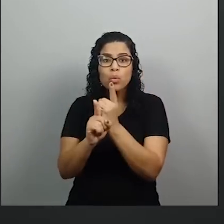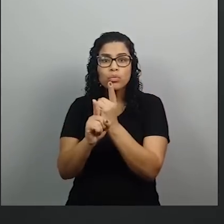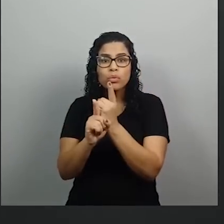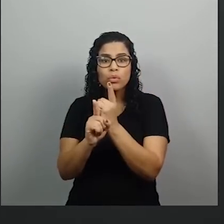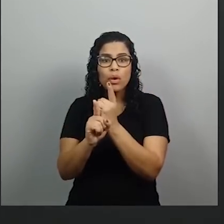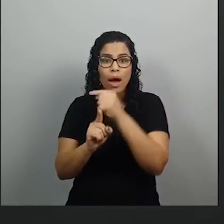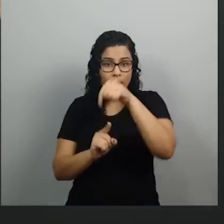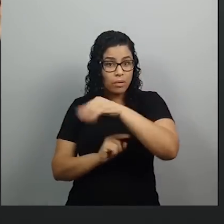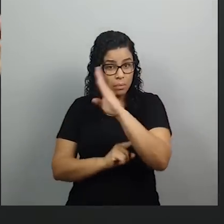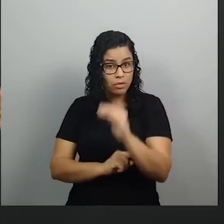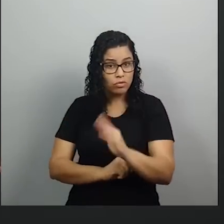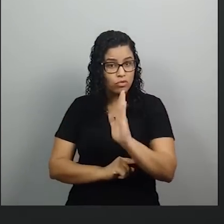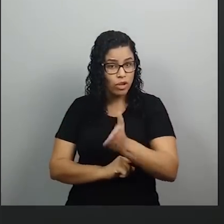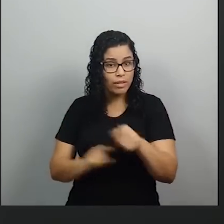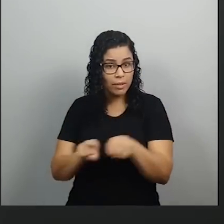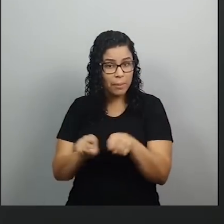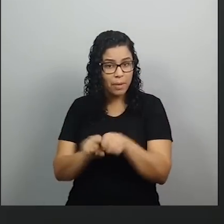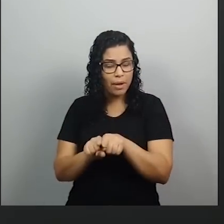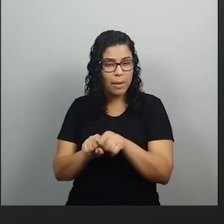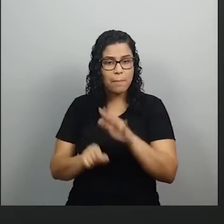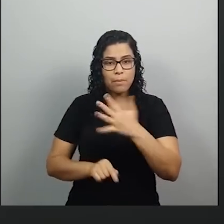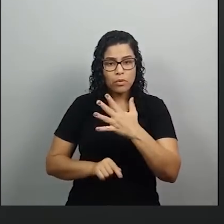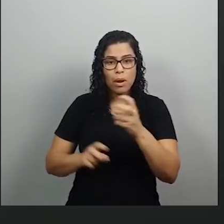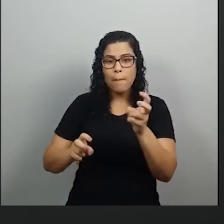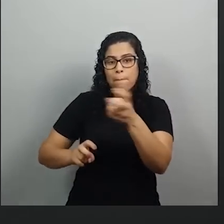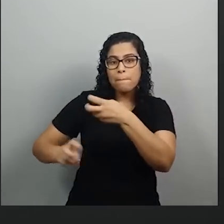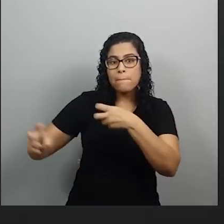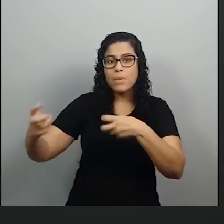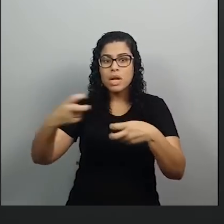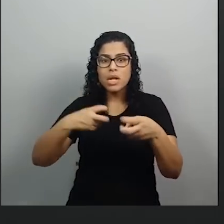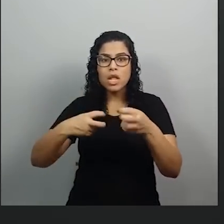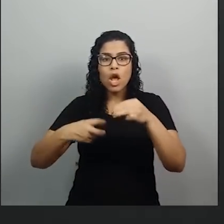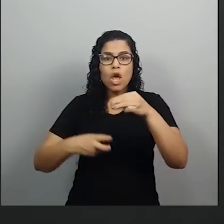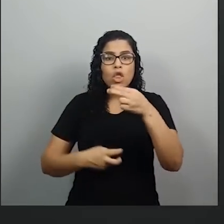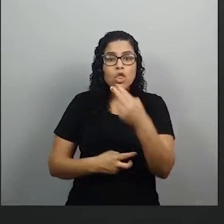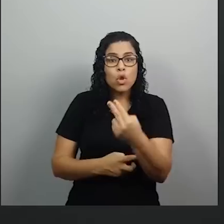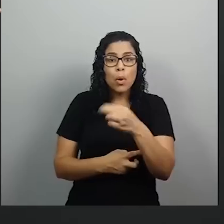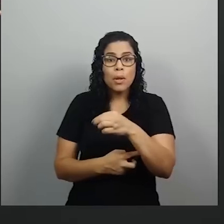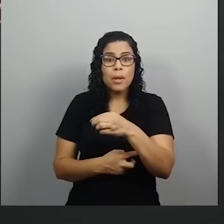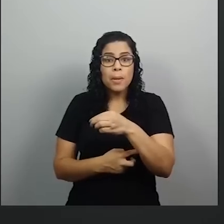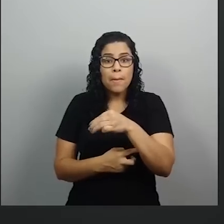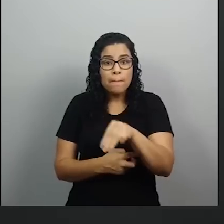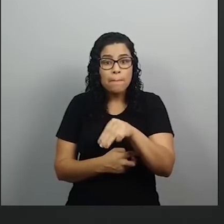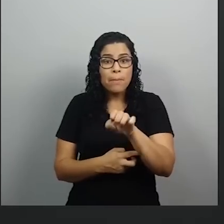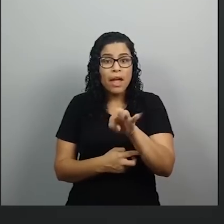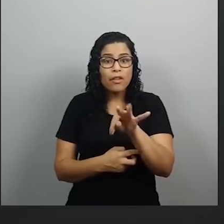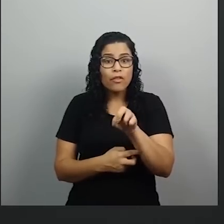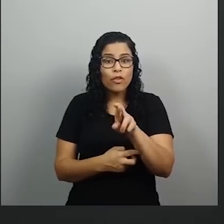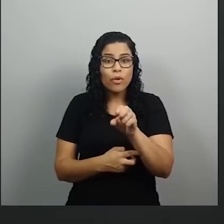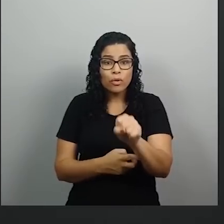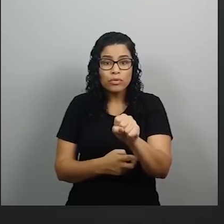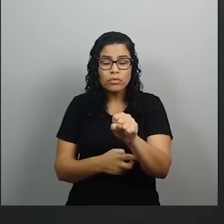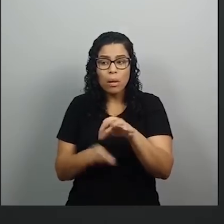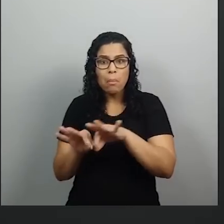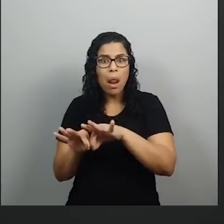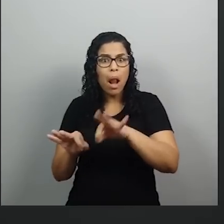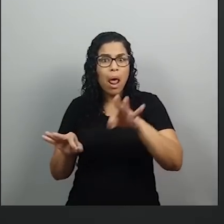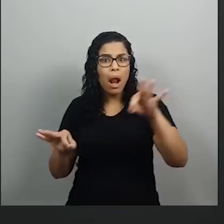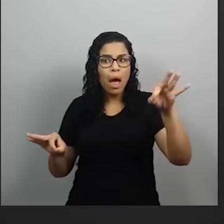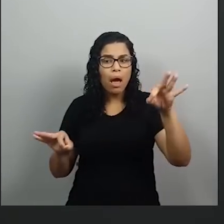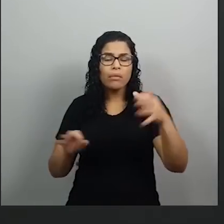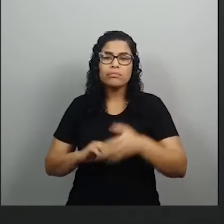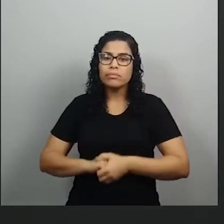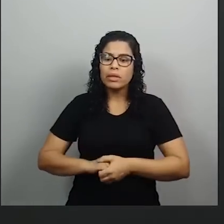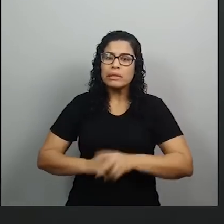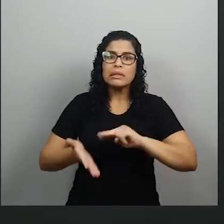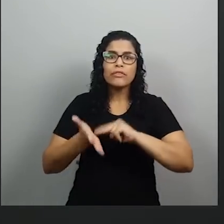Brasil, preguiça de 2 metros. A estrutura óssea é a mesma, só que é uma versão. Assim, caramba, que isso?